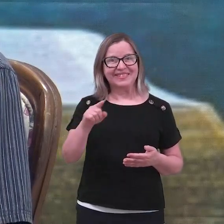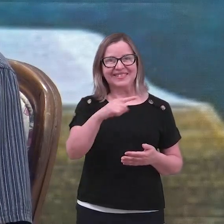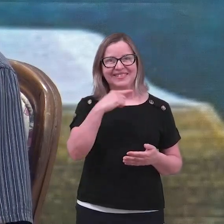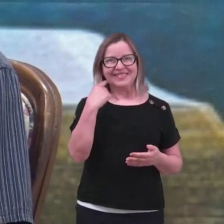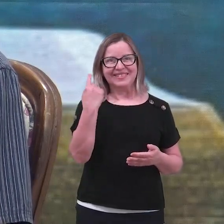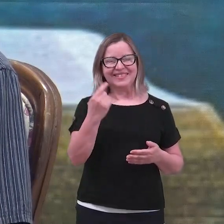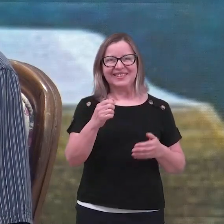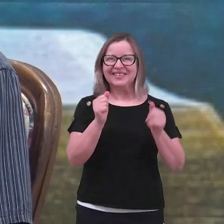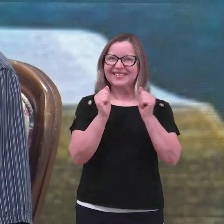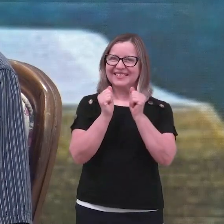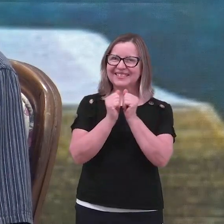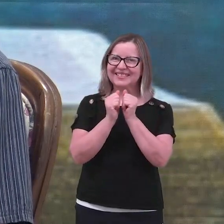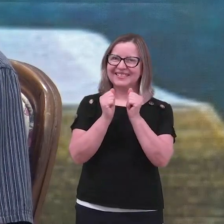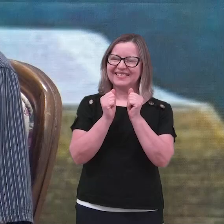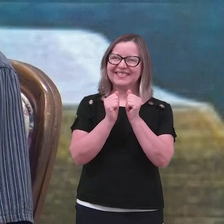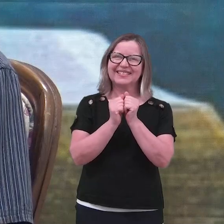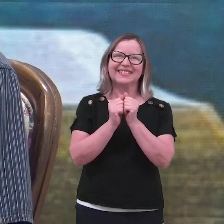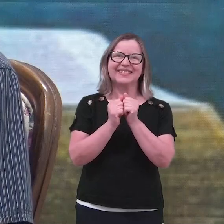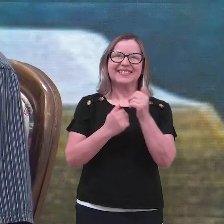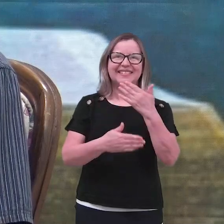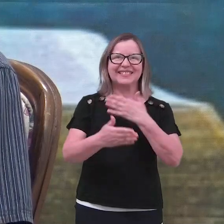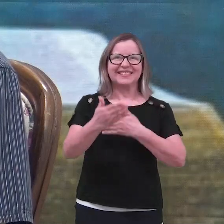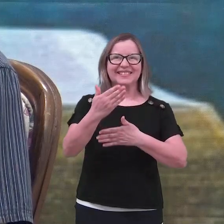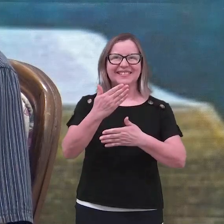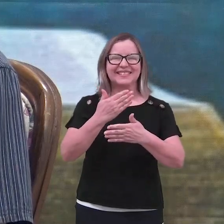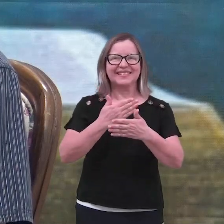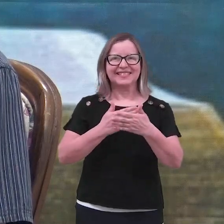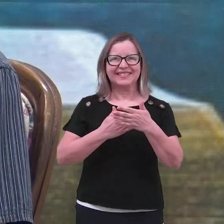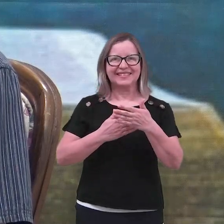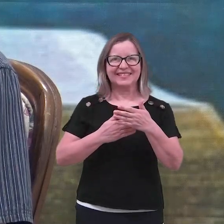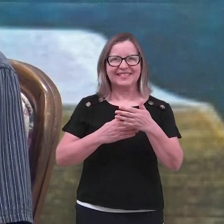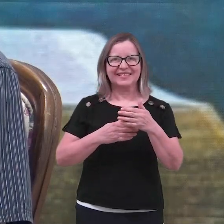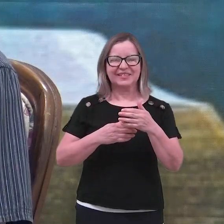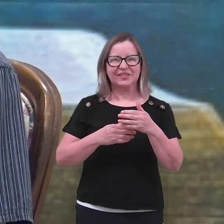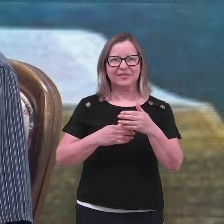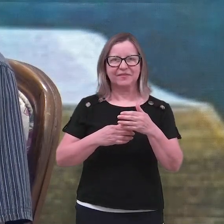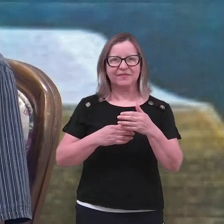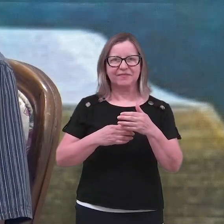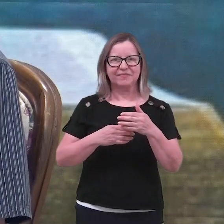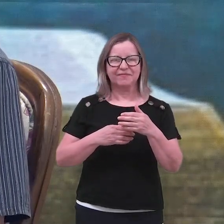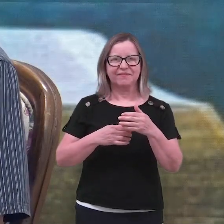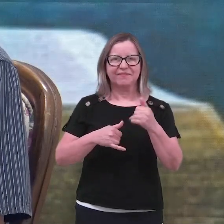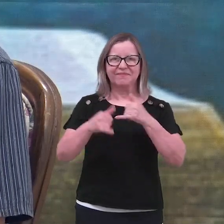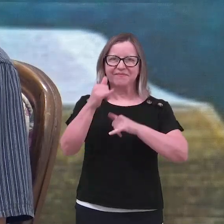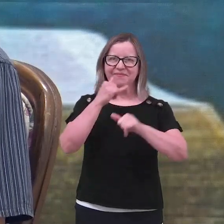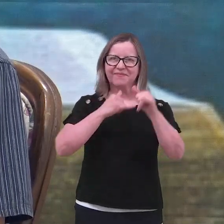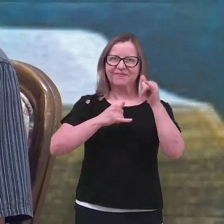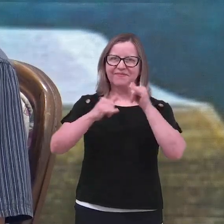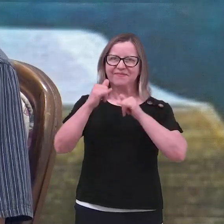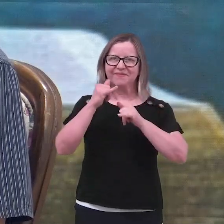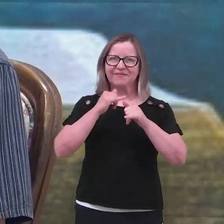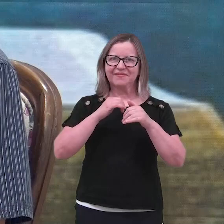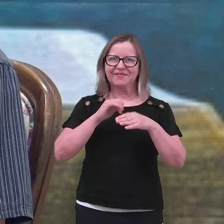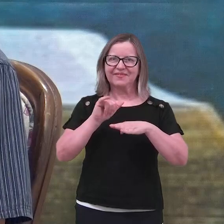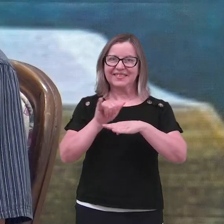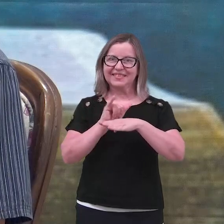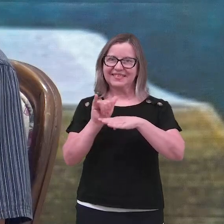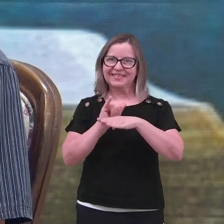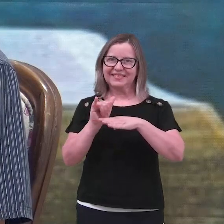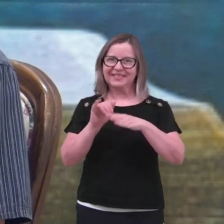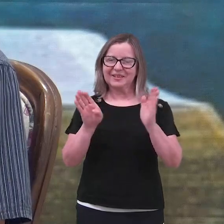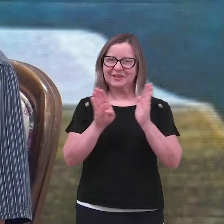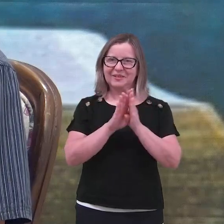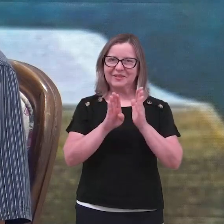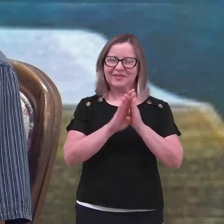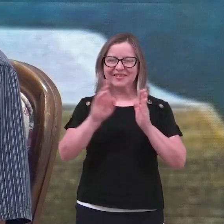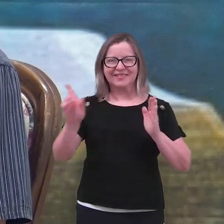estarmos juntos através desta mídia que é o canal do YouTube da Primeira Igreja Batista